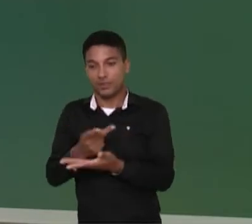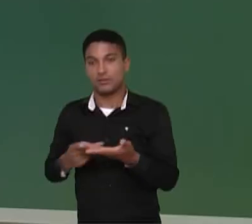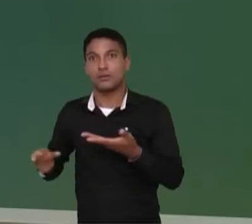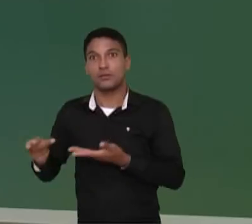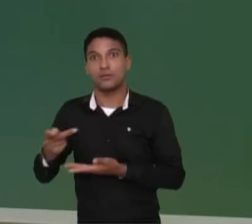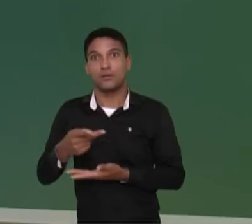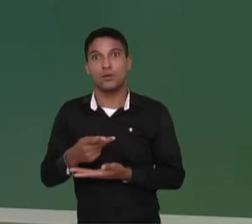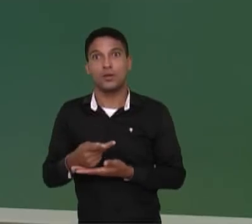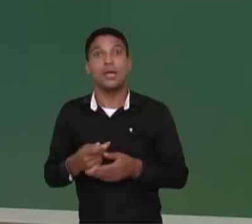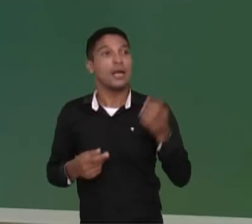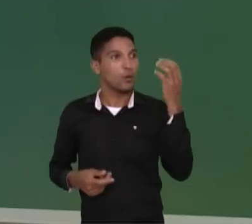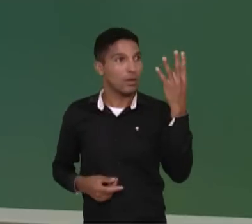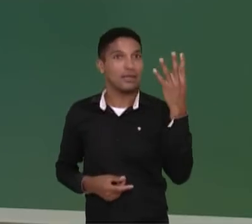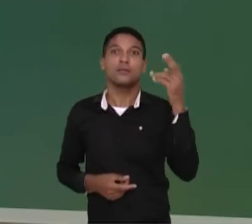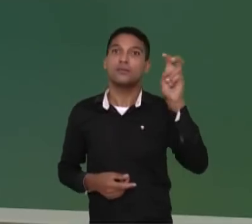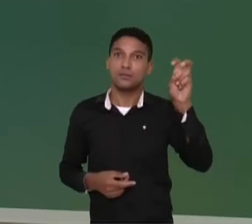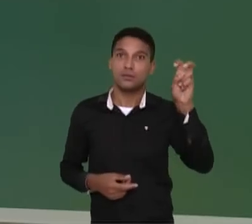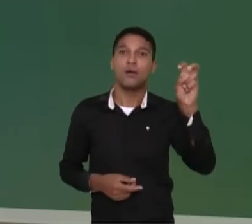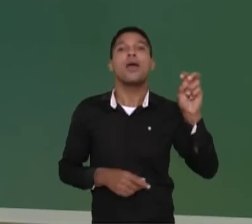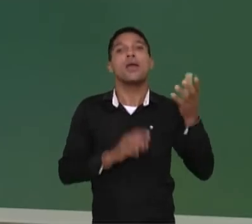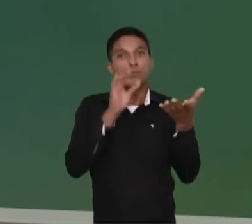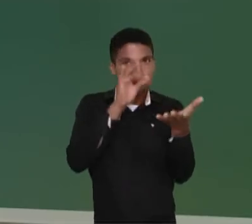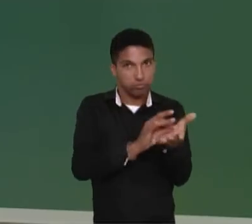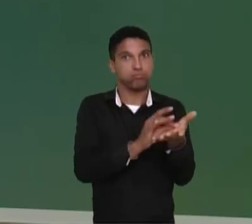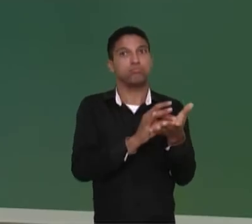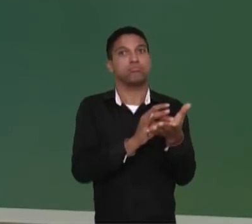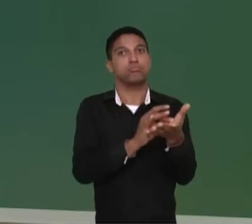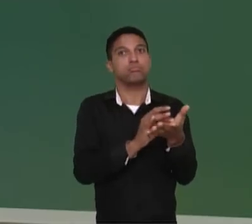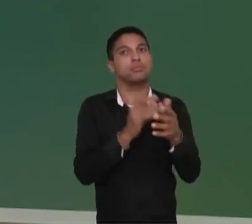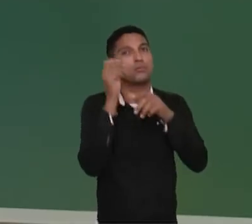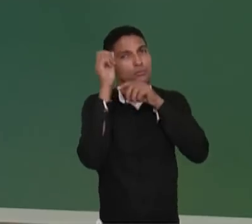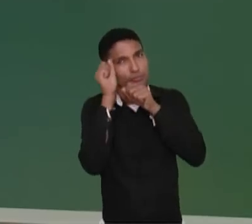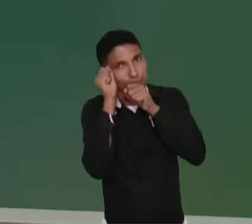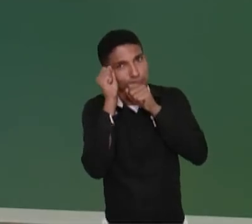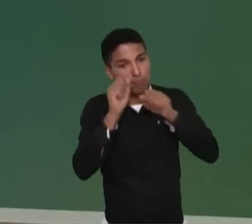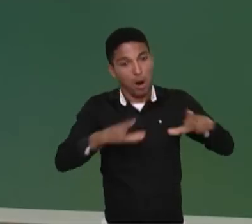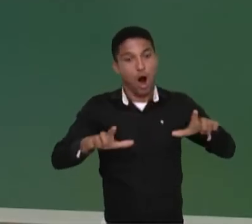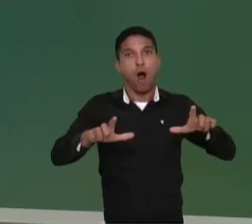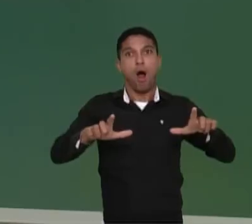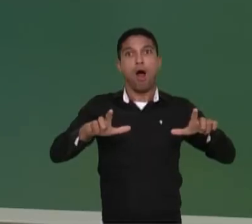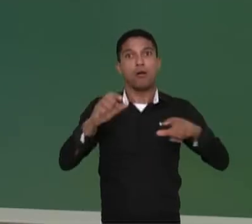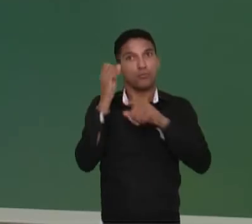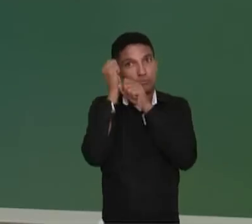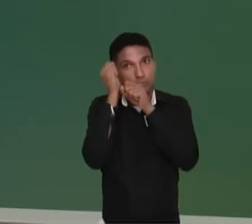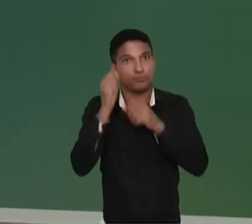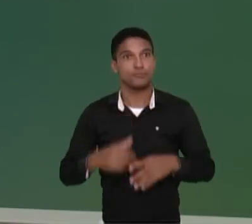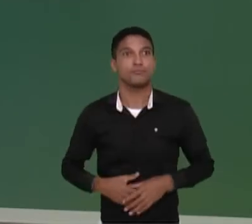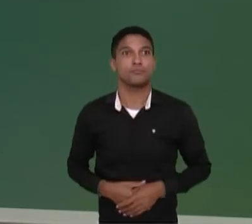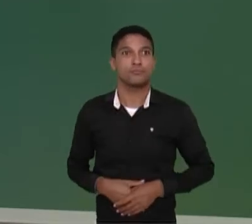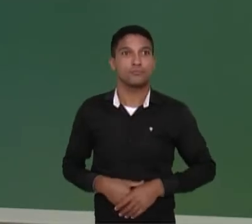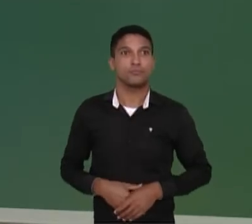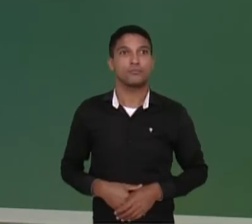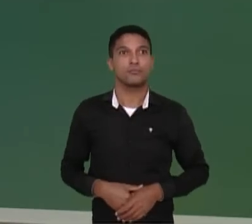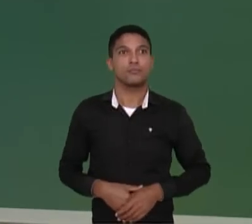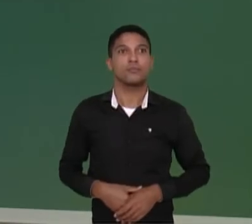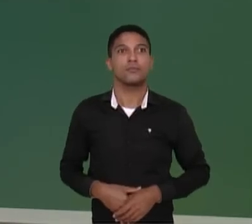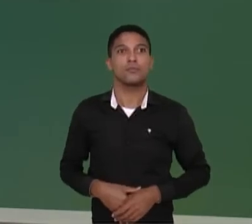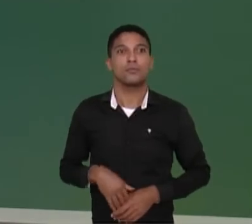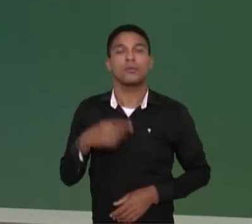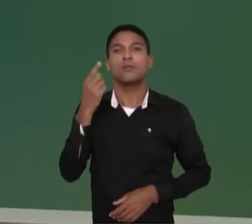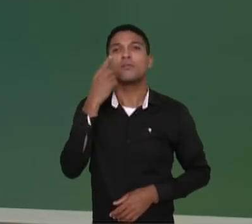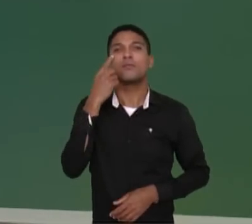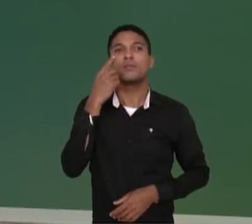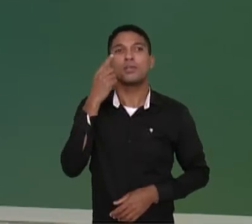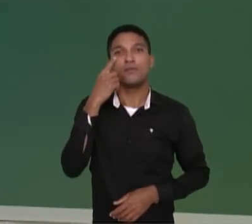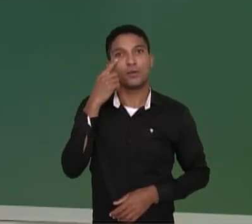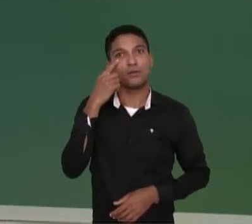as alternativas, ela é pedida em metros quadrados, correto? Só que a tua escala está onde?